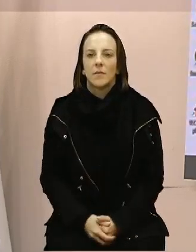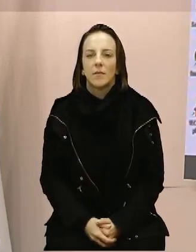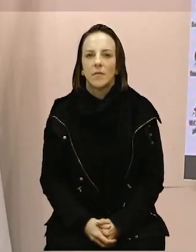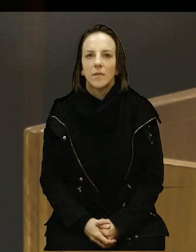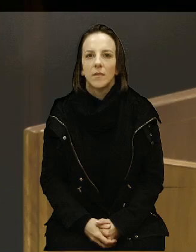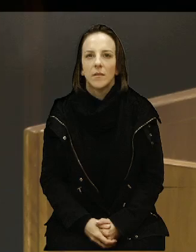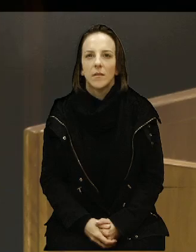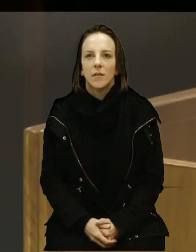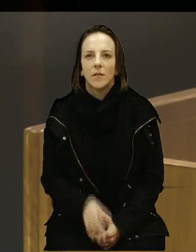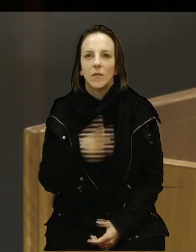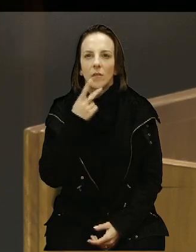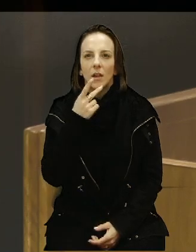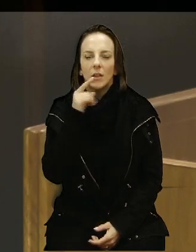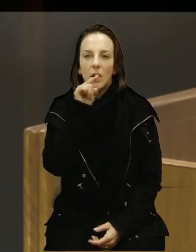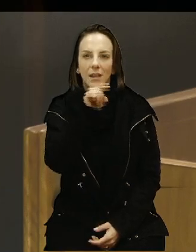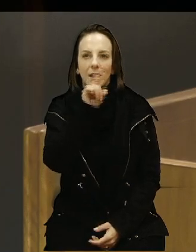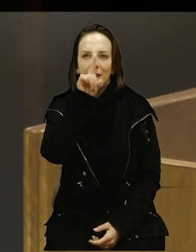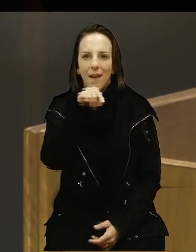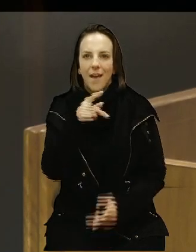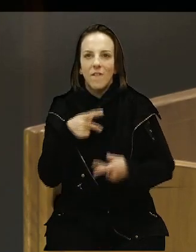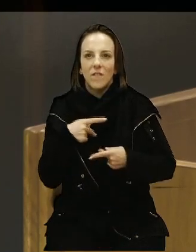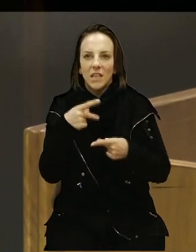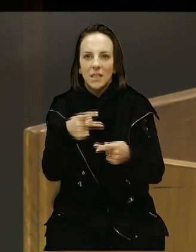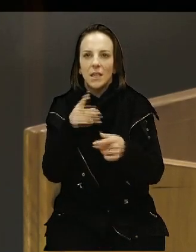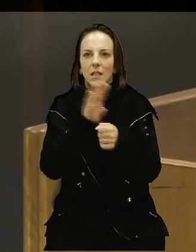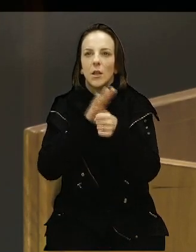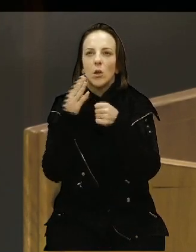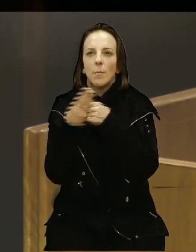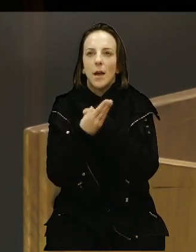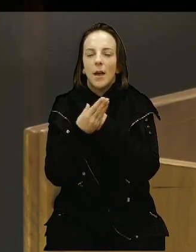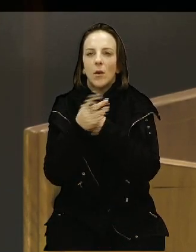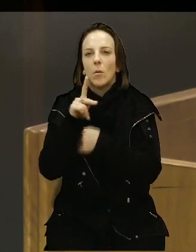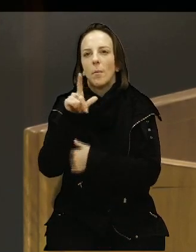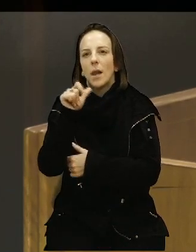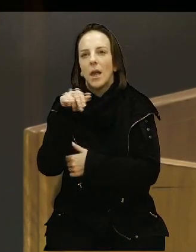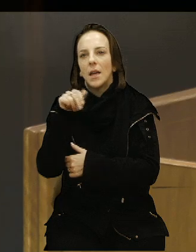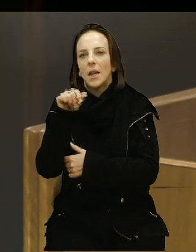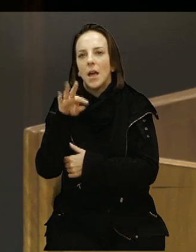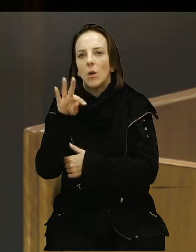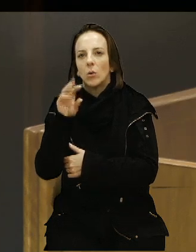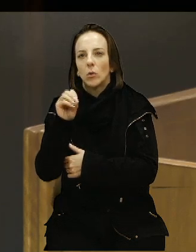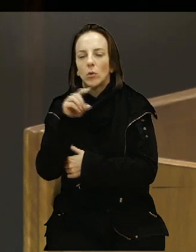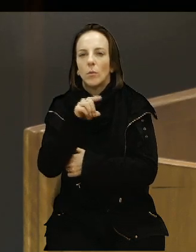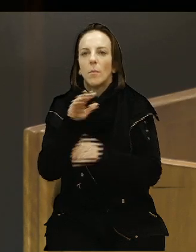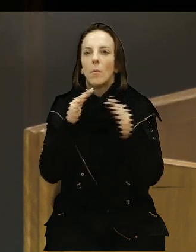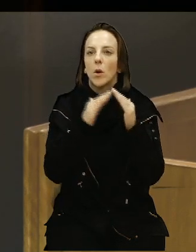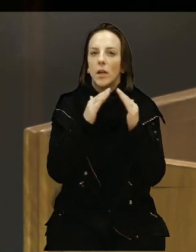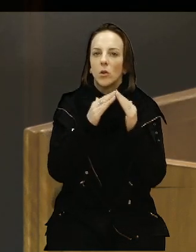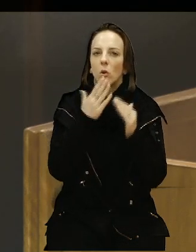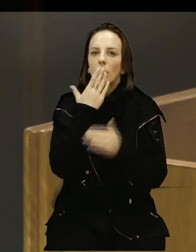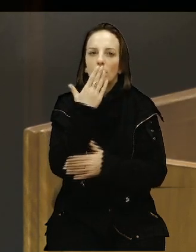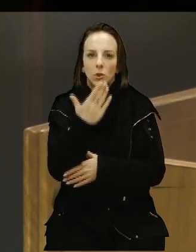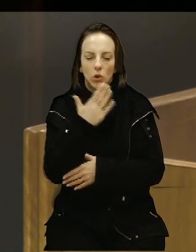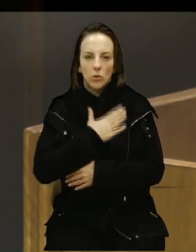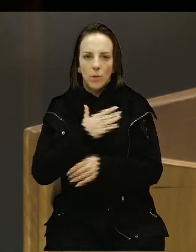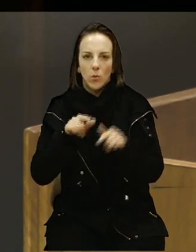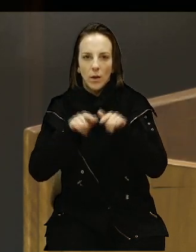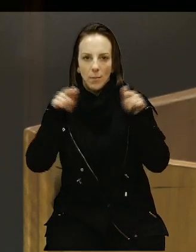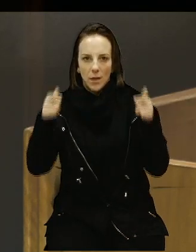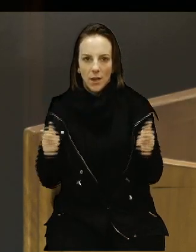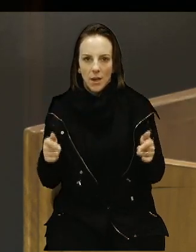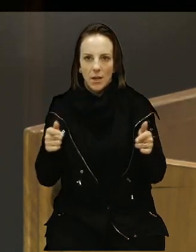Ressaltando que aí é uma visita lá no bairro Planalto, onde que moradores fizeram pedido ao meu gabinete, reivindicando